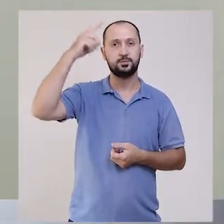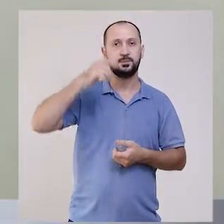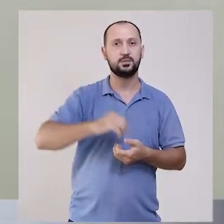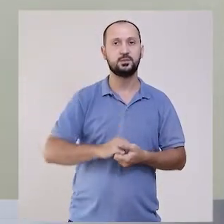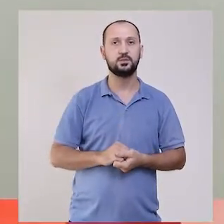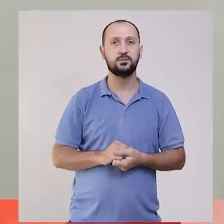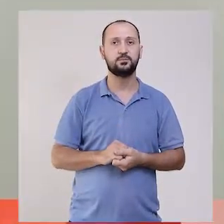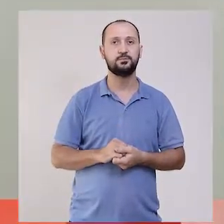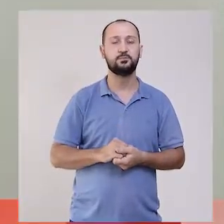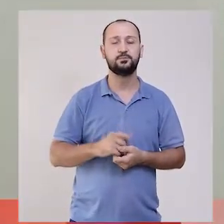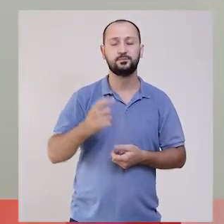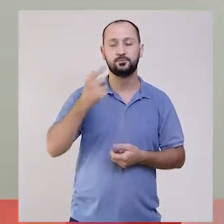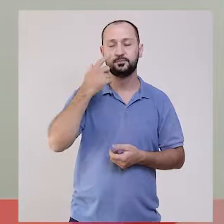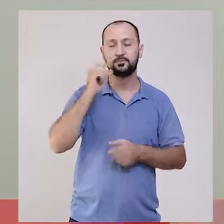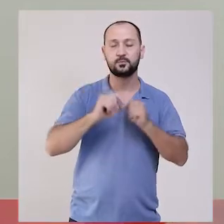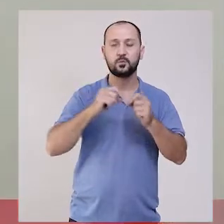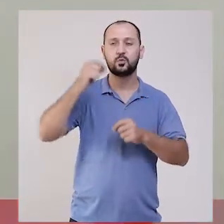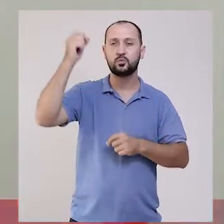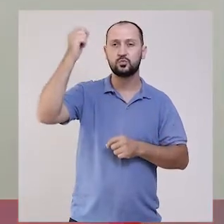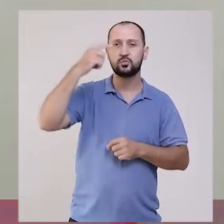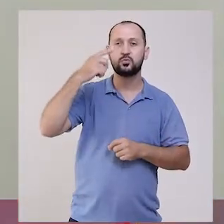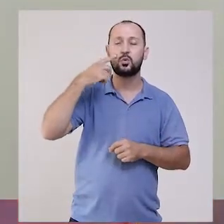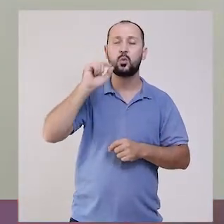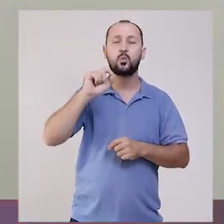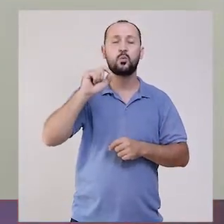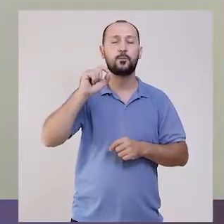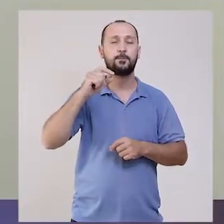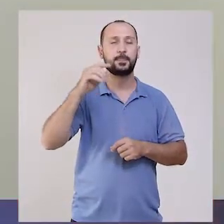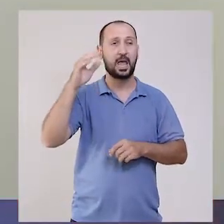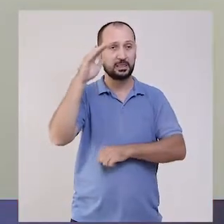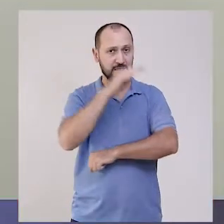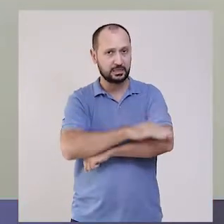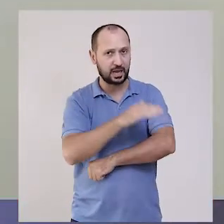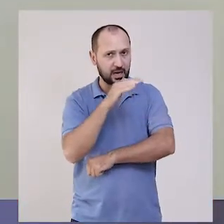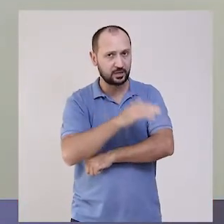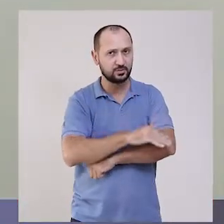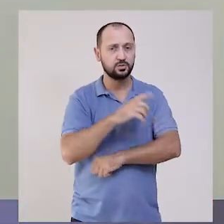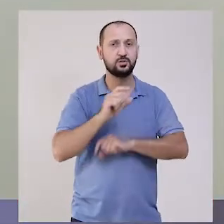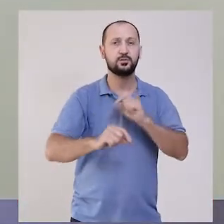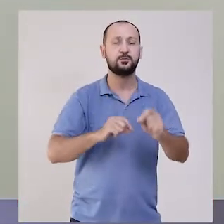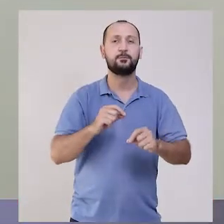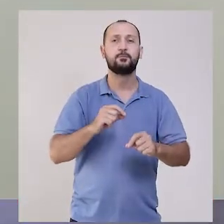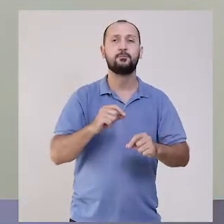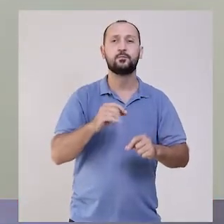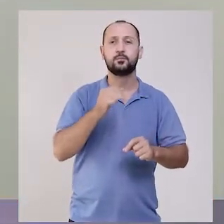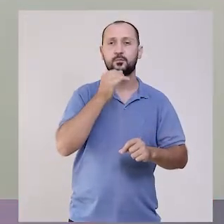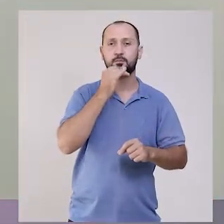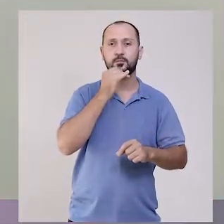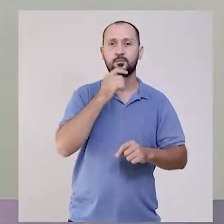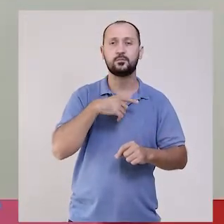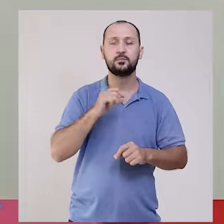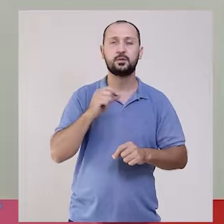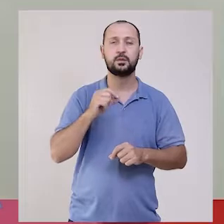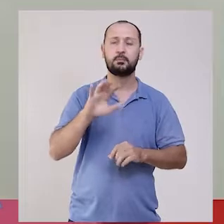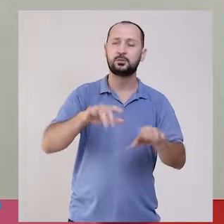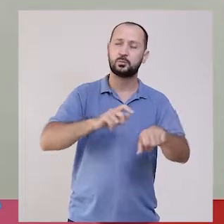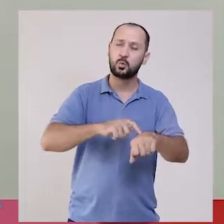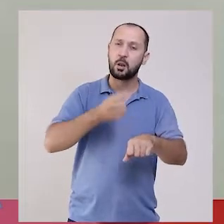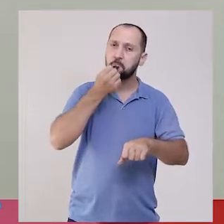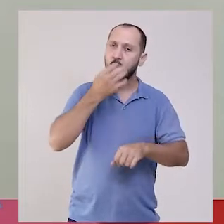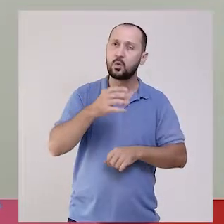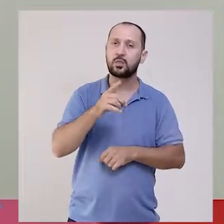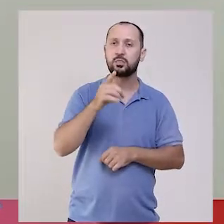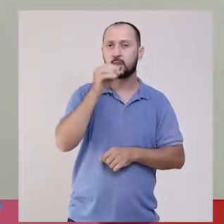é importante, principalmente o sol da manhã, o sol da tarde, entre as 10 horas